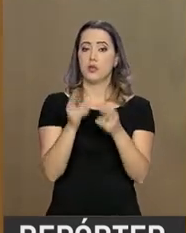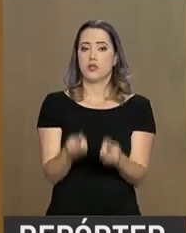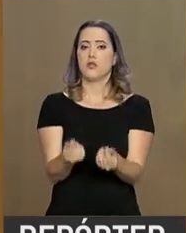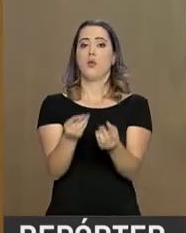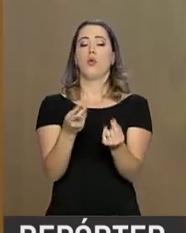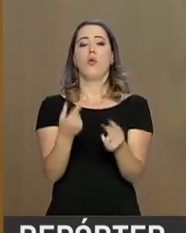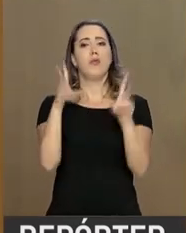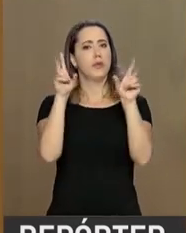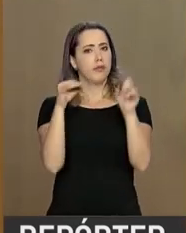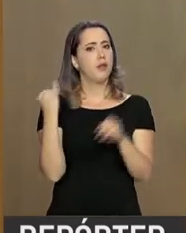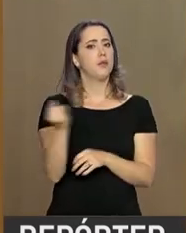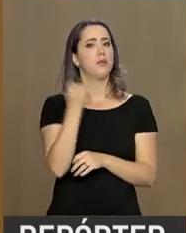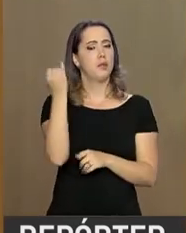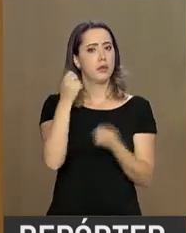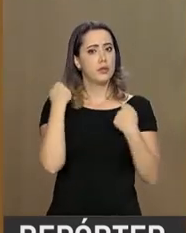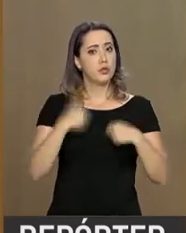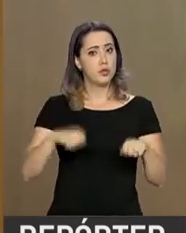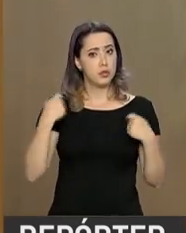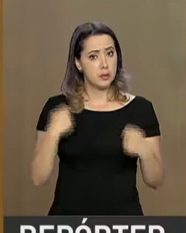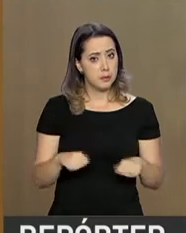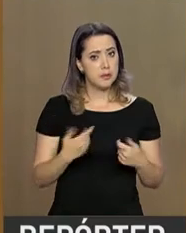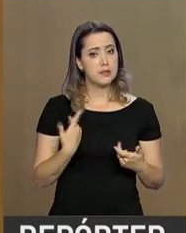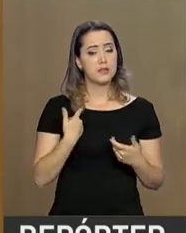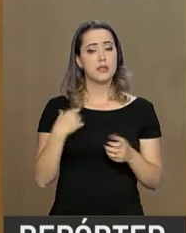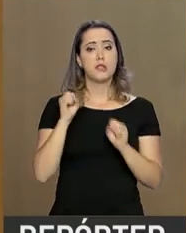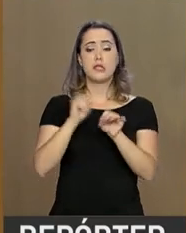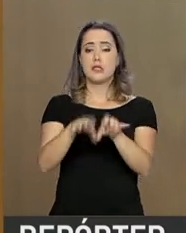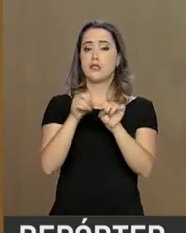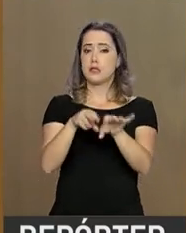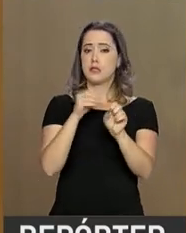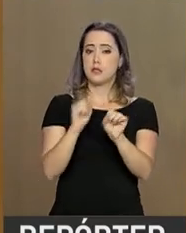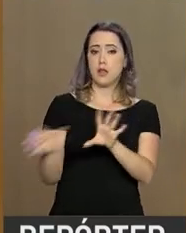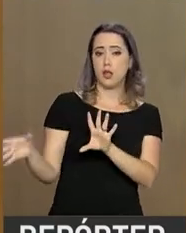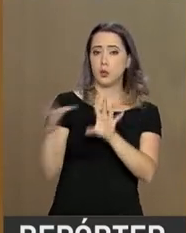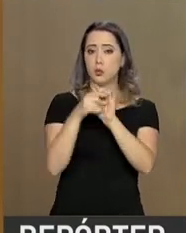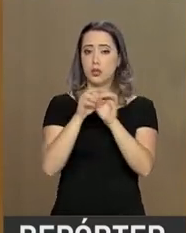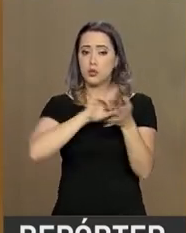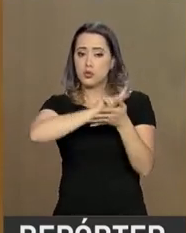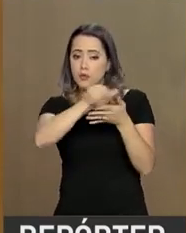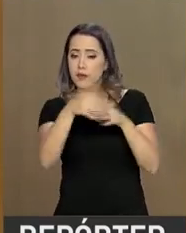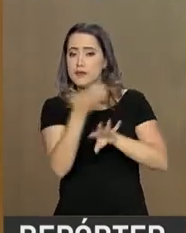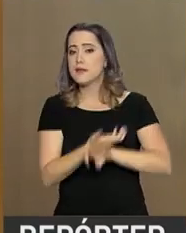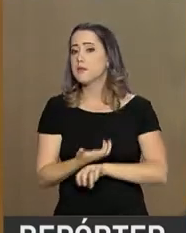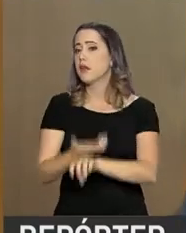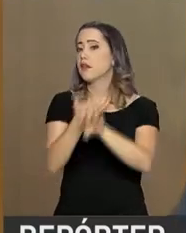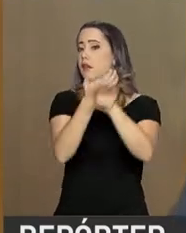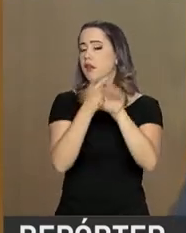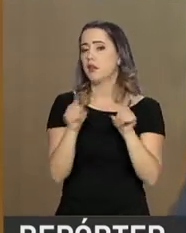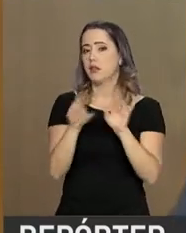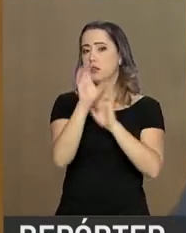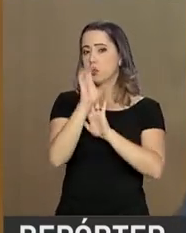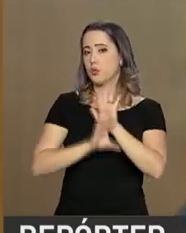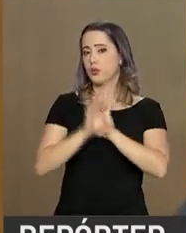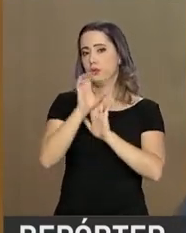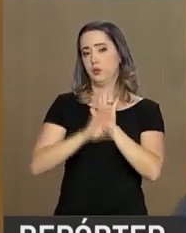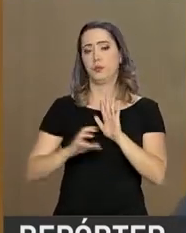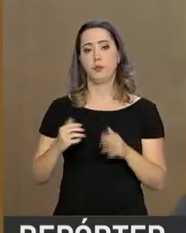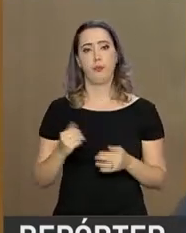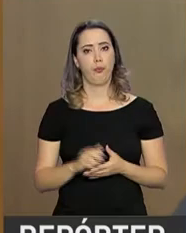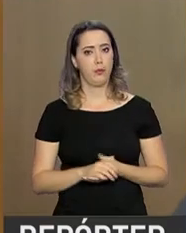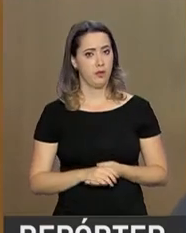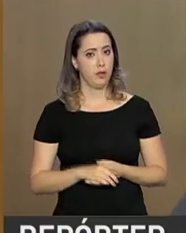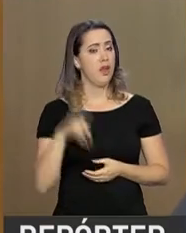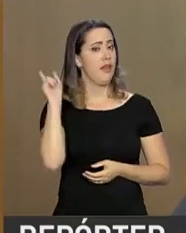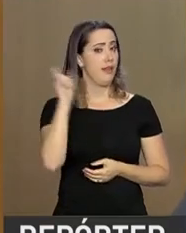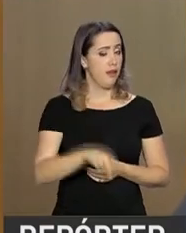incorporado preferencialmente de forma transversal e integradora aos componentes curriculares na escola.